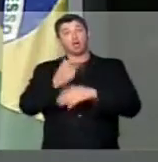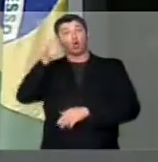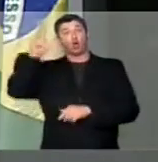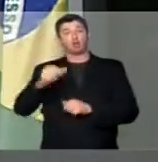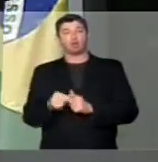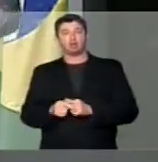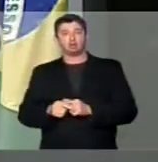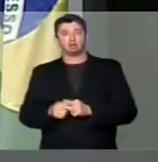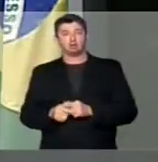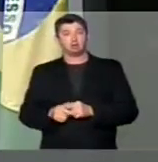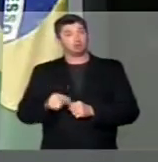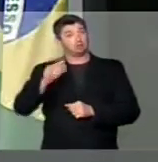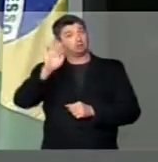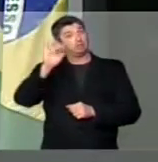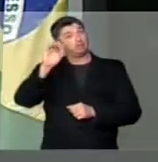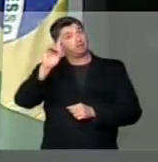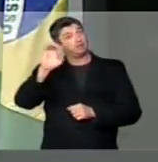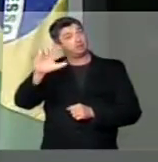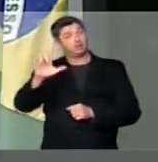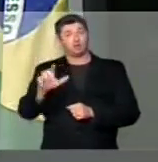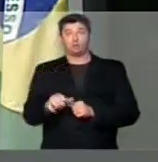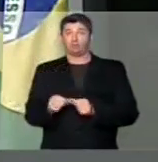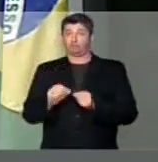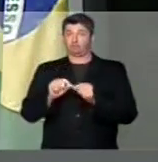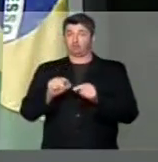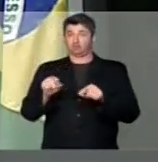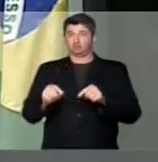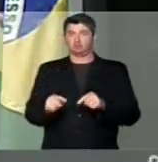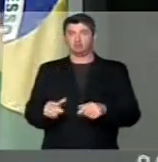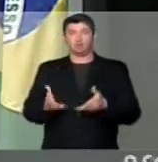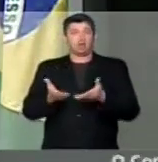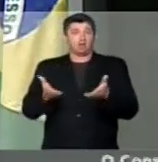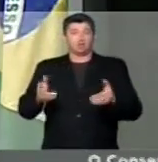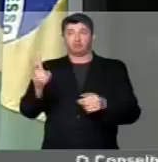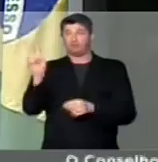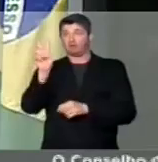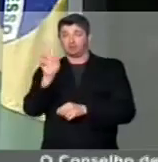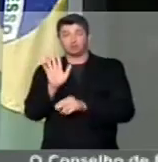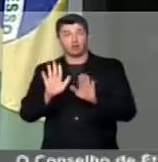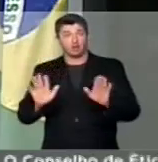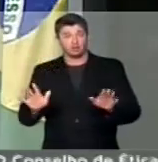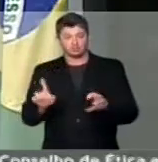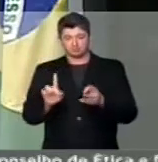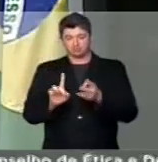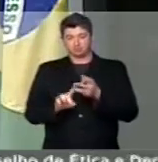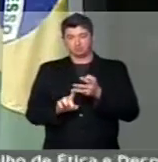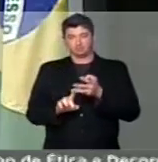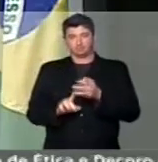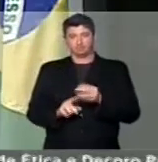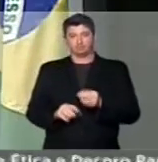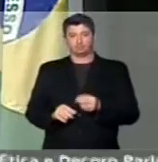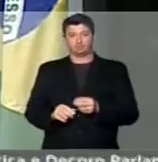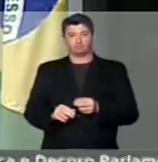É só ver o Fidel Castro. É isso que está aqui a Venezuela. Está assim.